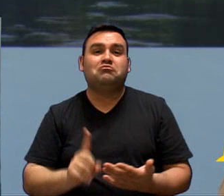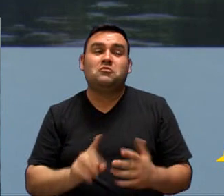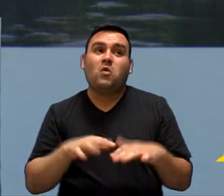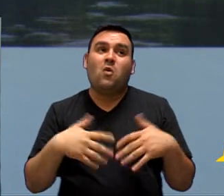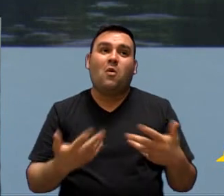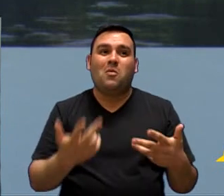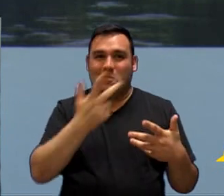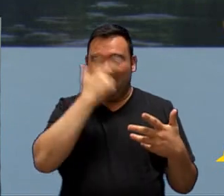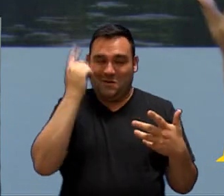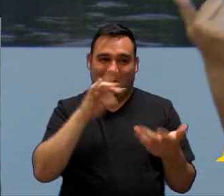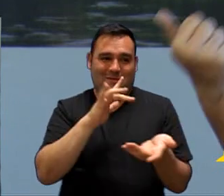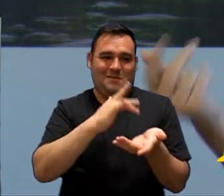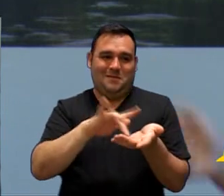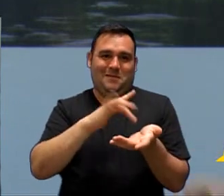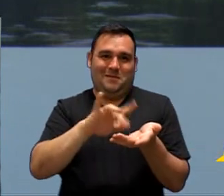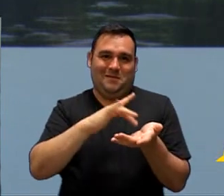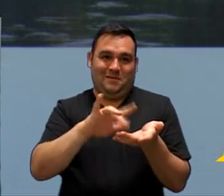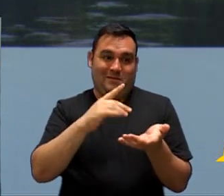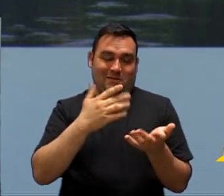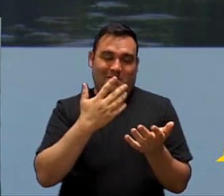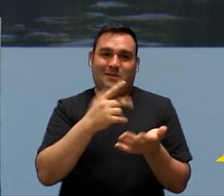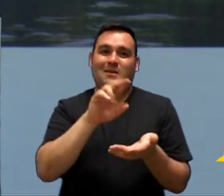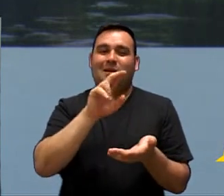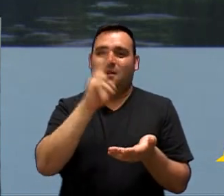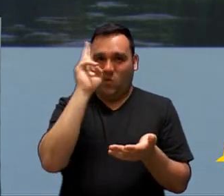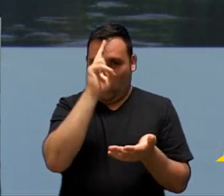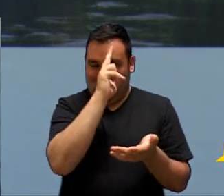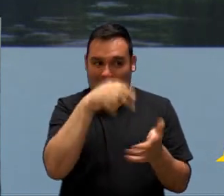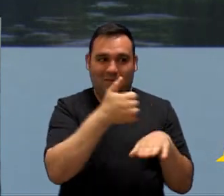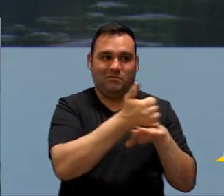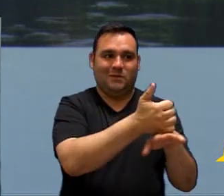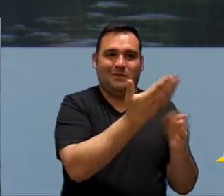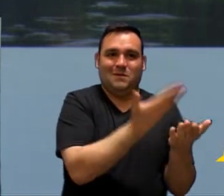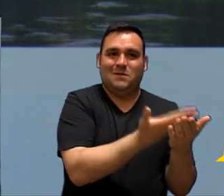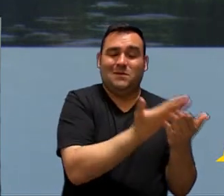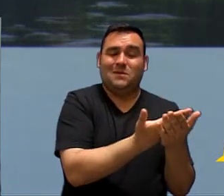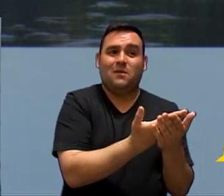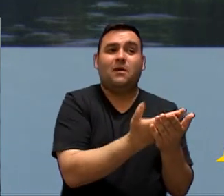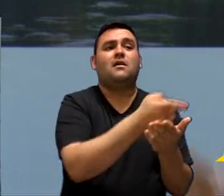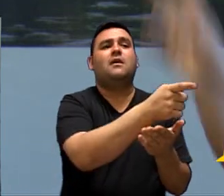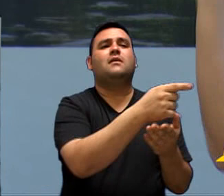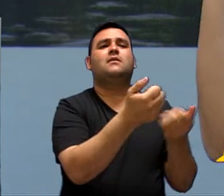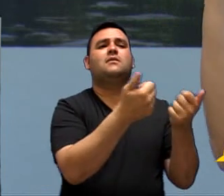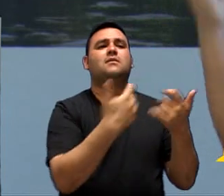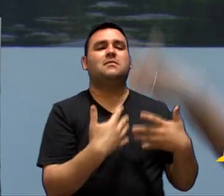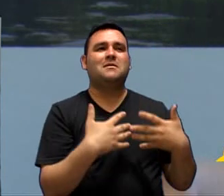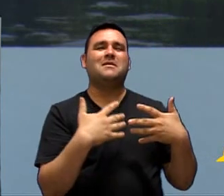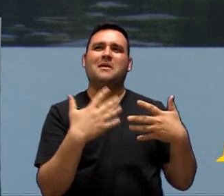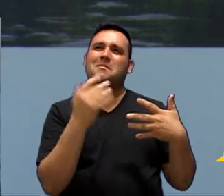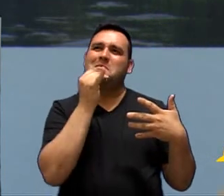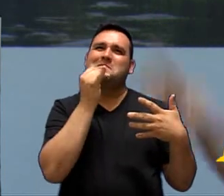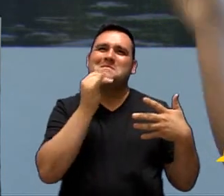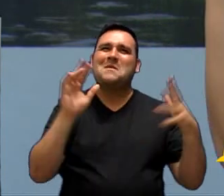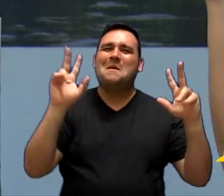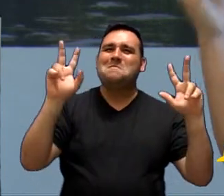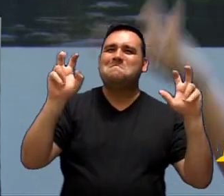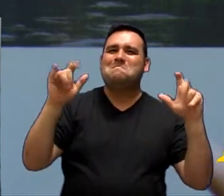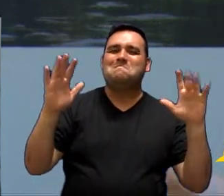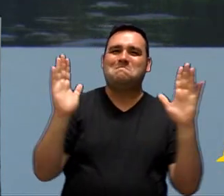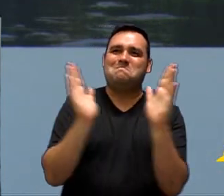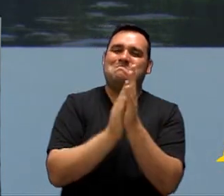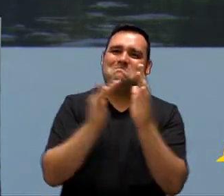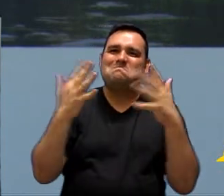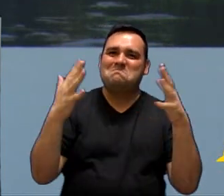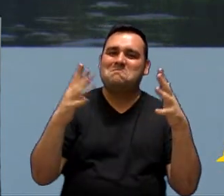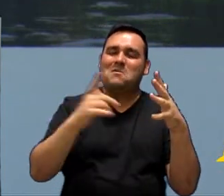os motoristas de aplicativo que me levam para a escola de manhã, eles me dão os parabéns por lidar com